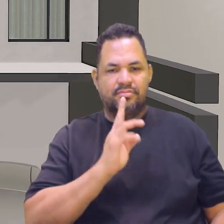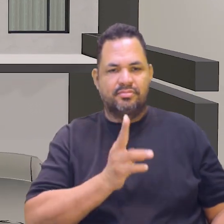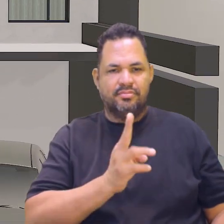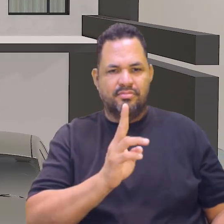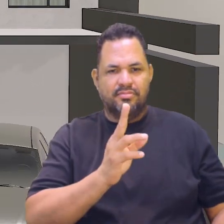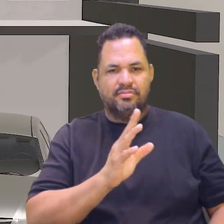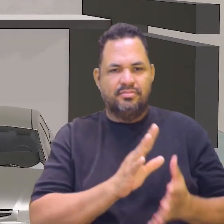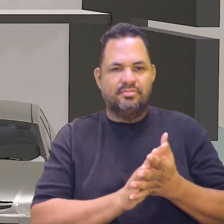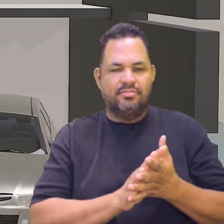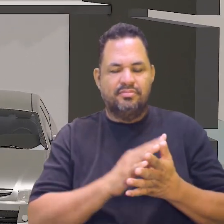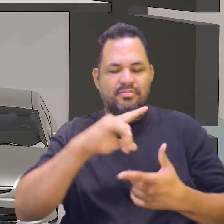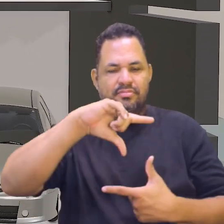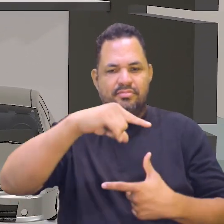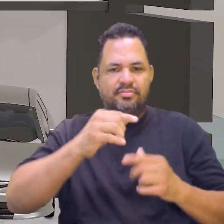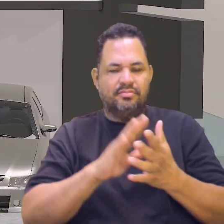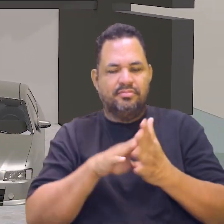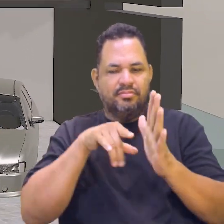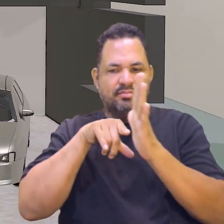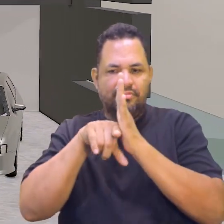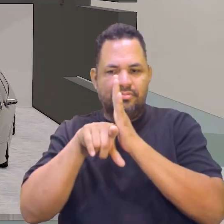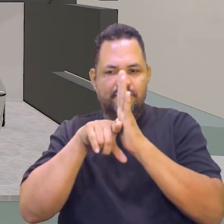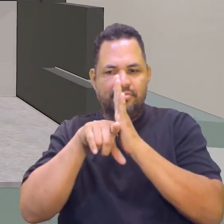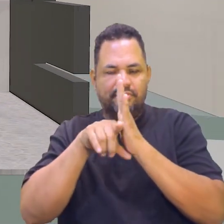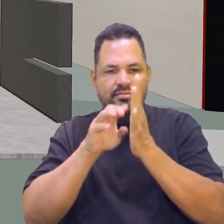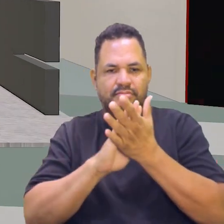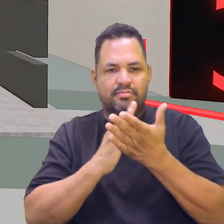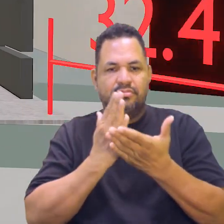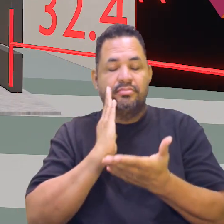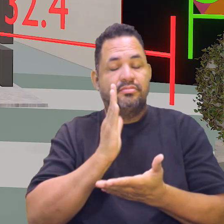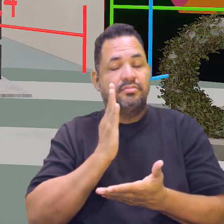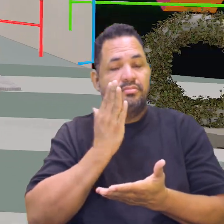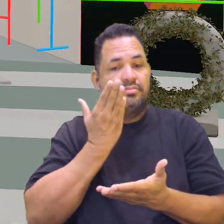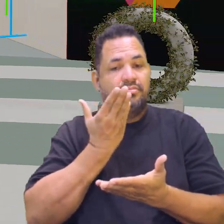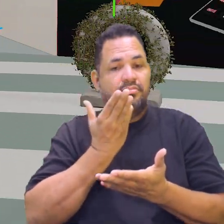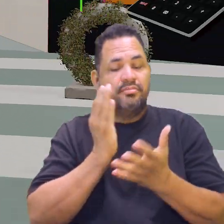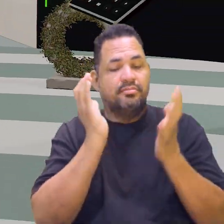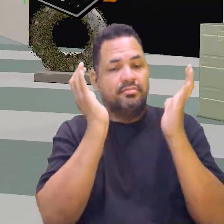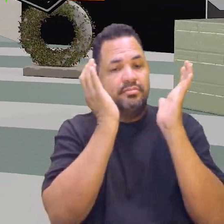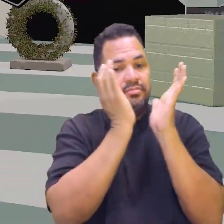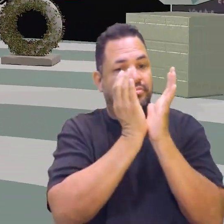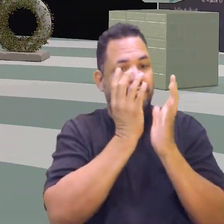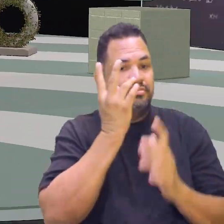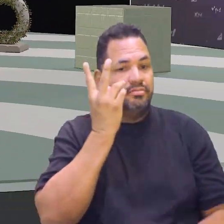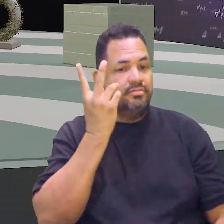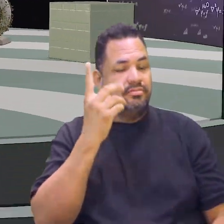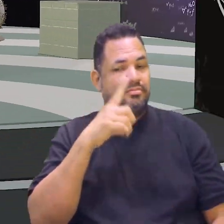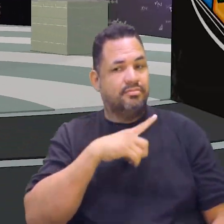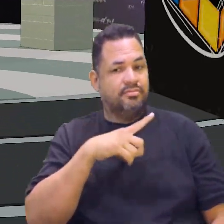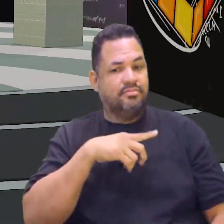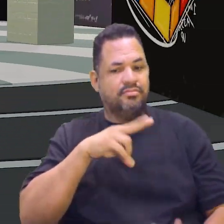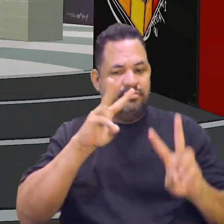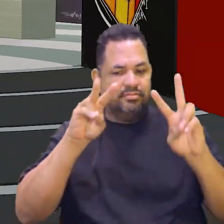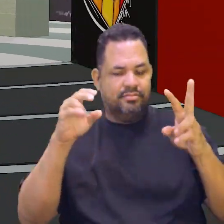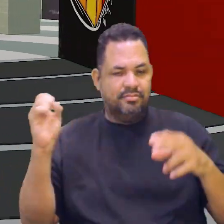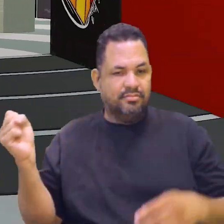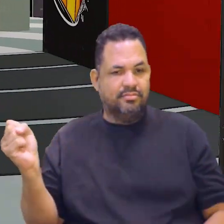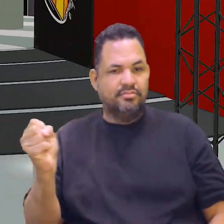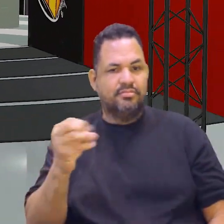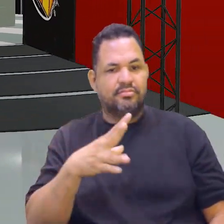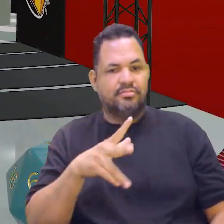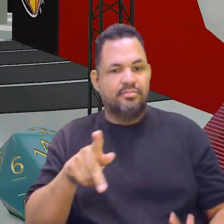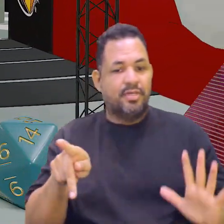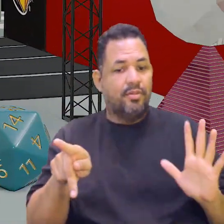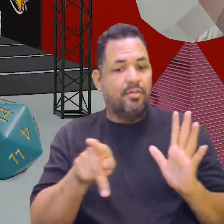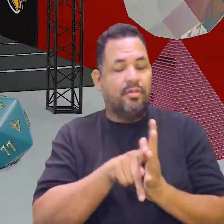continuamos na geometria analítica. Olha que legal, né? A gente já disse para vocês, avisamos, né? Unidade 2, vem coisa nova por aí, específica